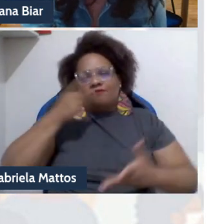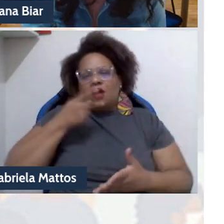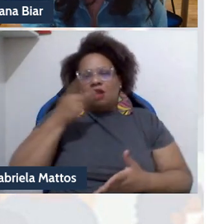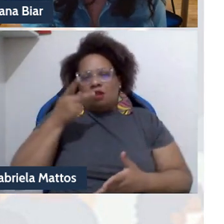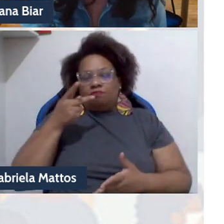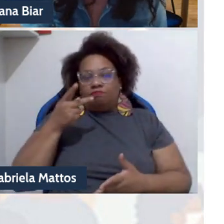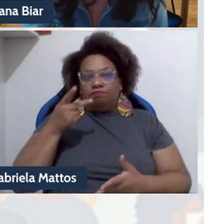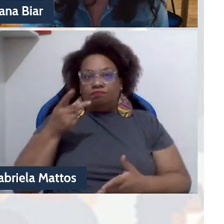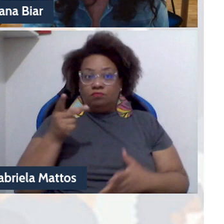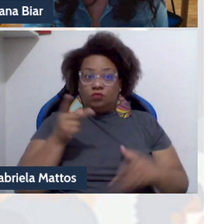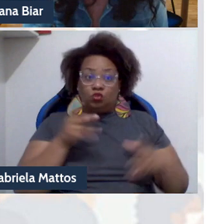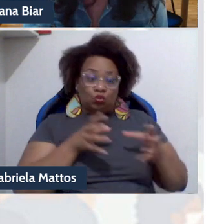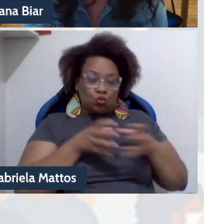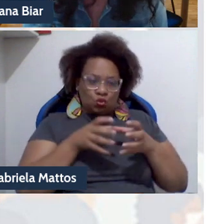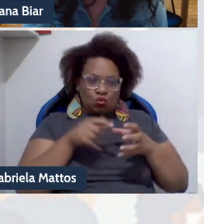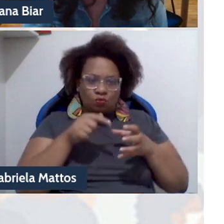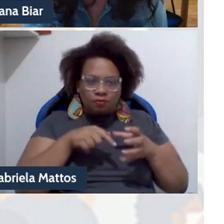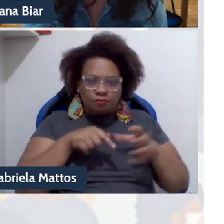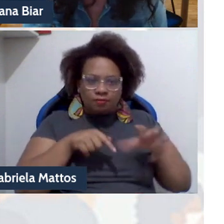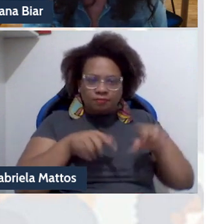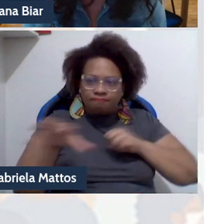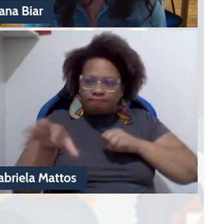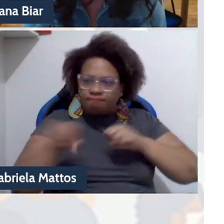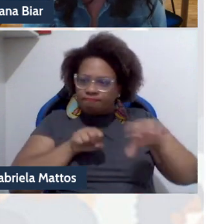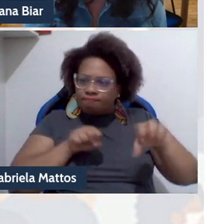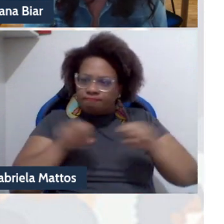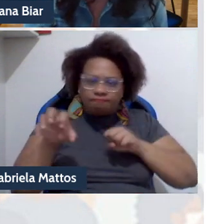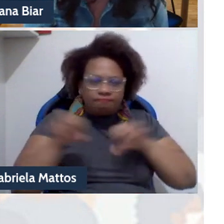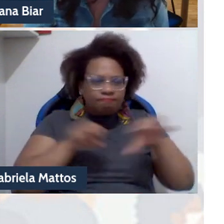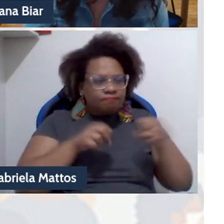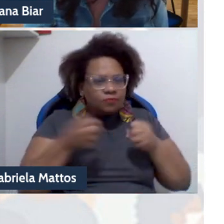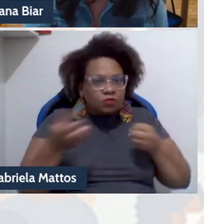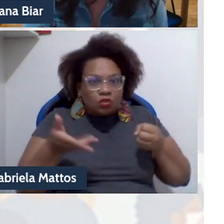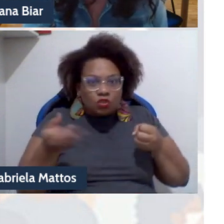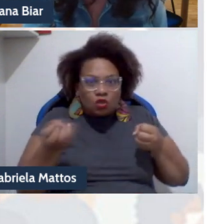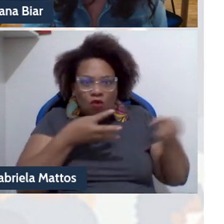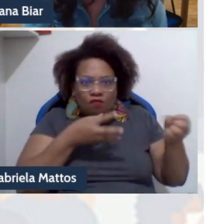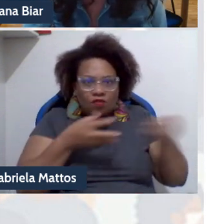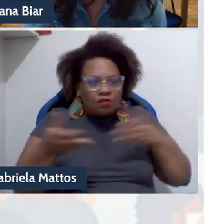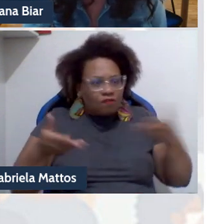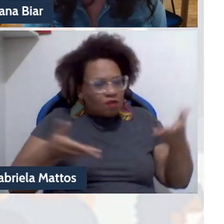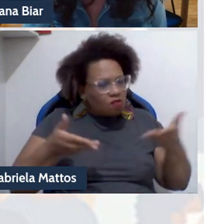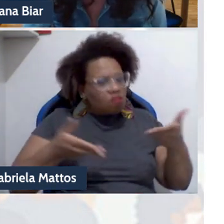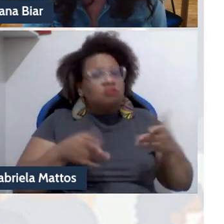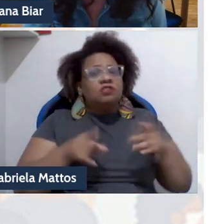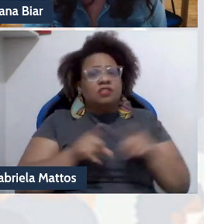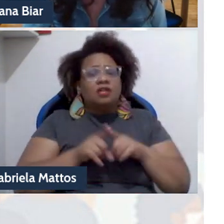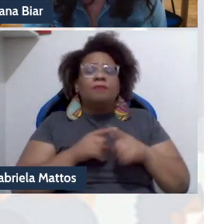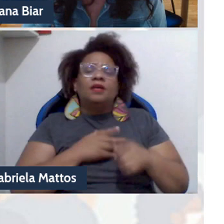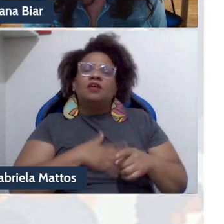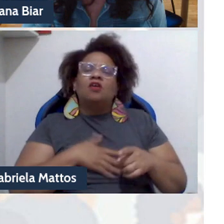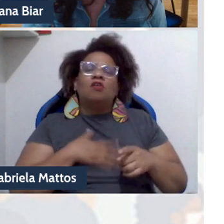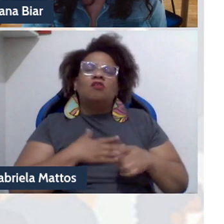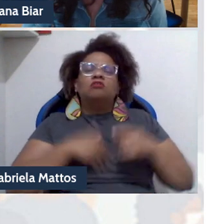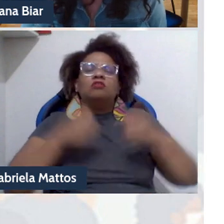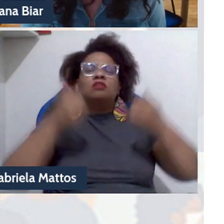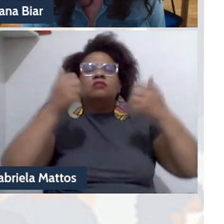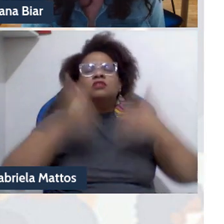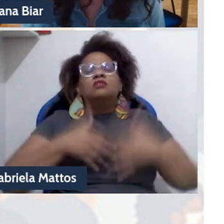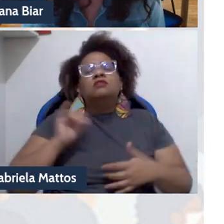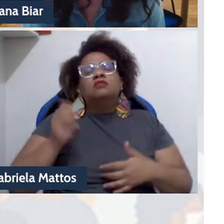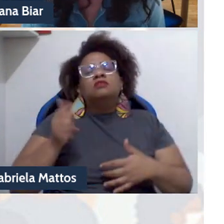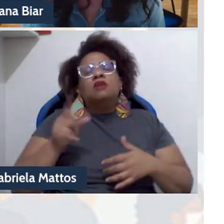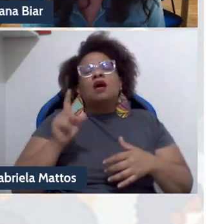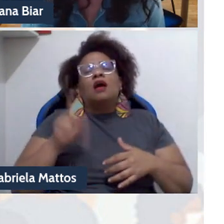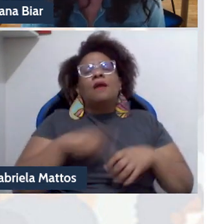gente incorpora essas versões mais contemporâneas e a gente gosta de definir narrativa como práticas de